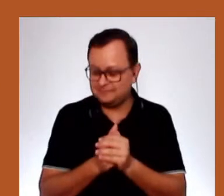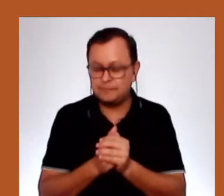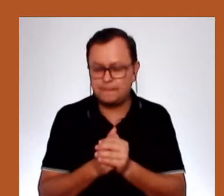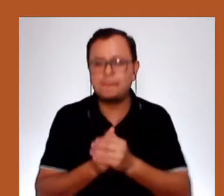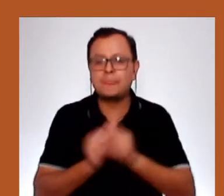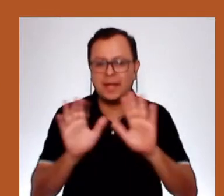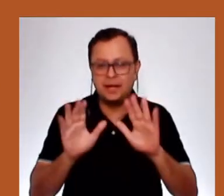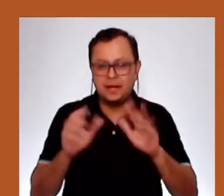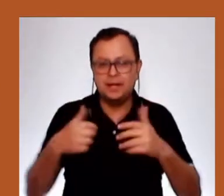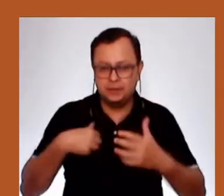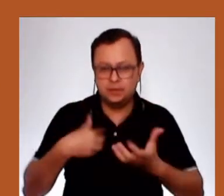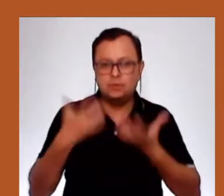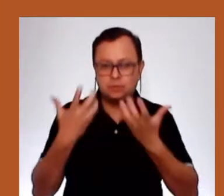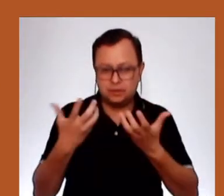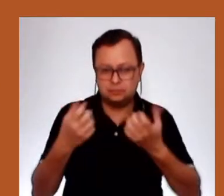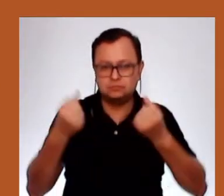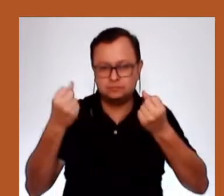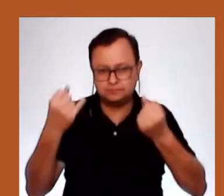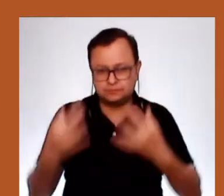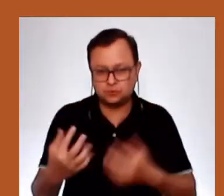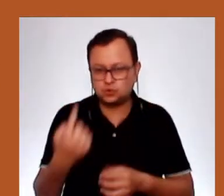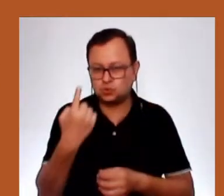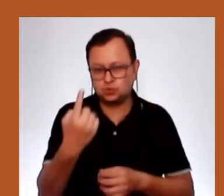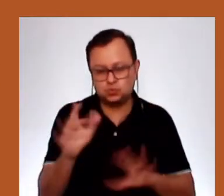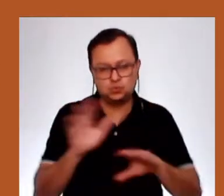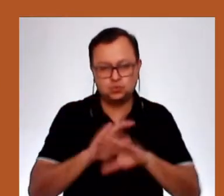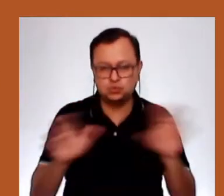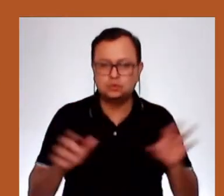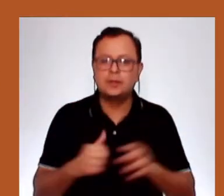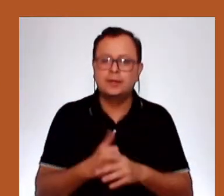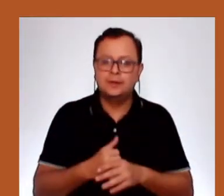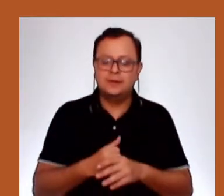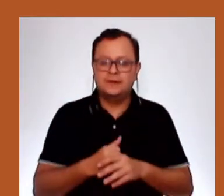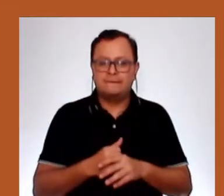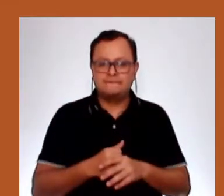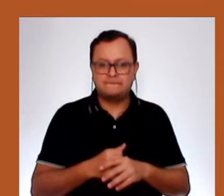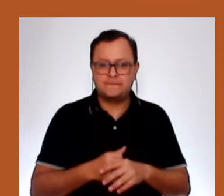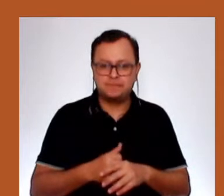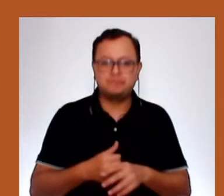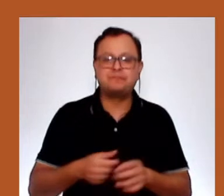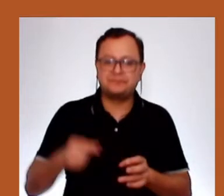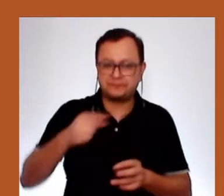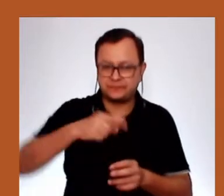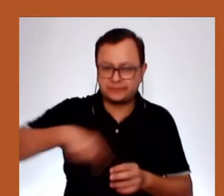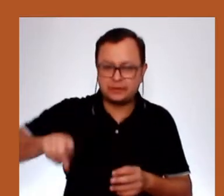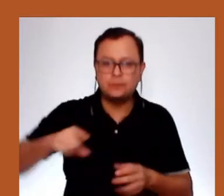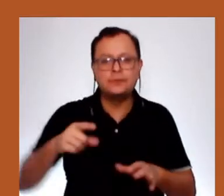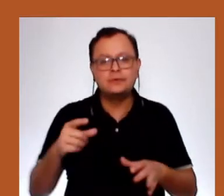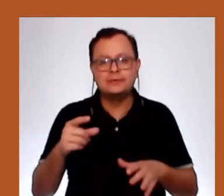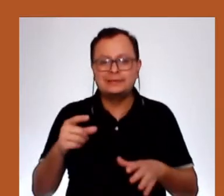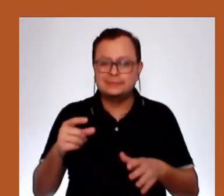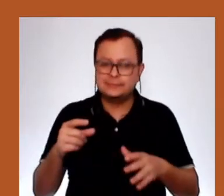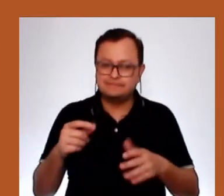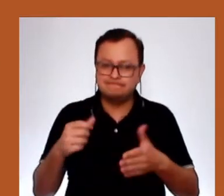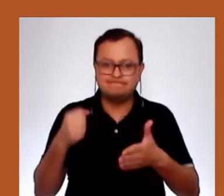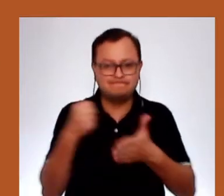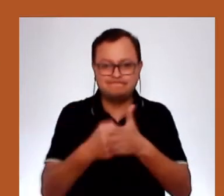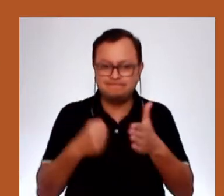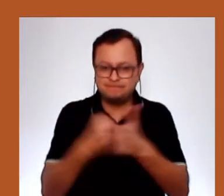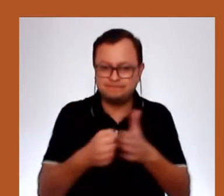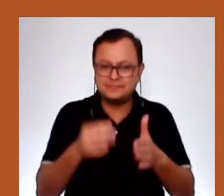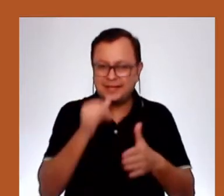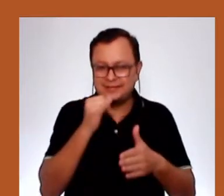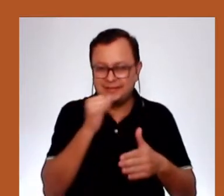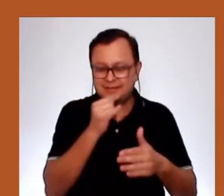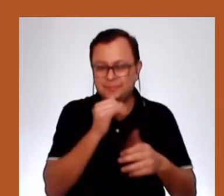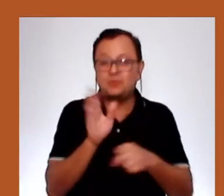Não, eu queria só falar uma coisa, que é isso, na nossa aposta, né? Que encarar a batalha de fazer esse filme também em